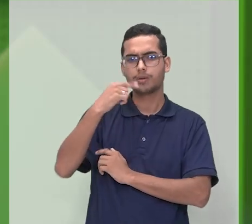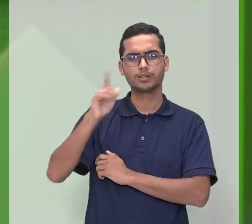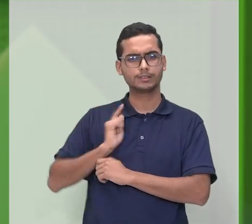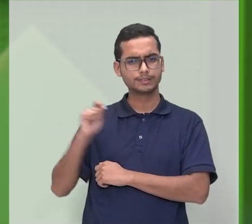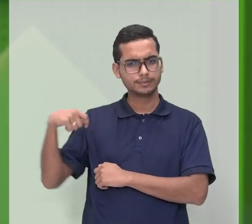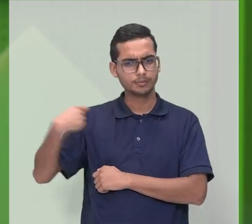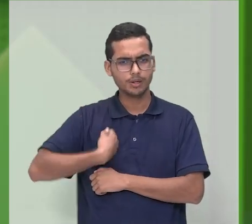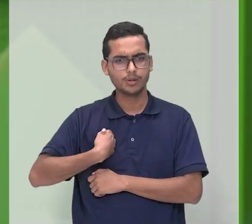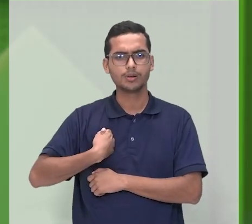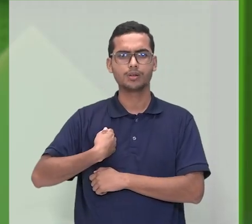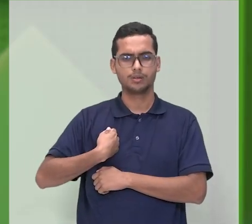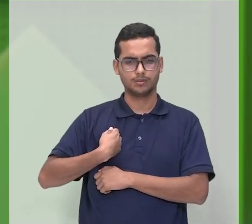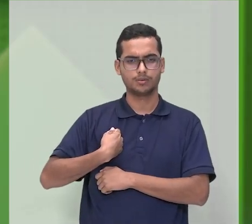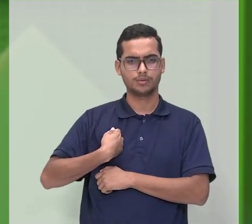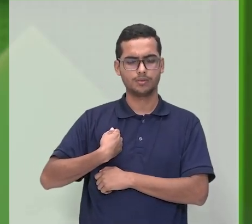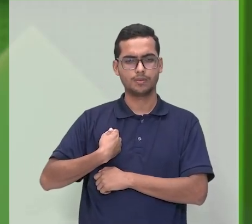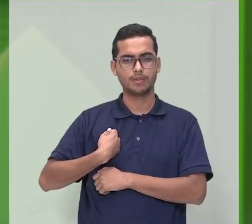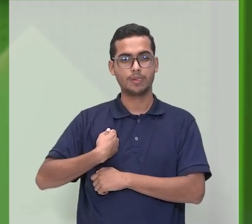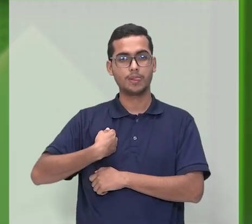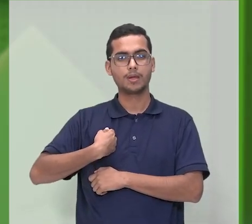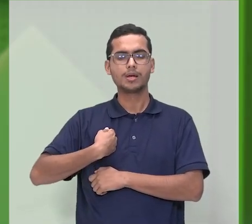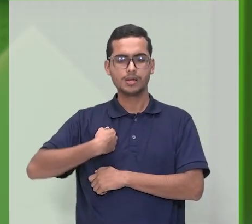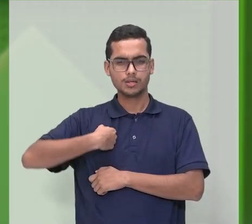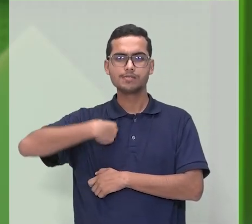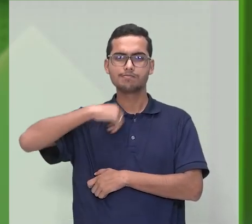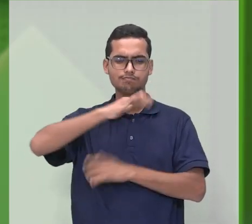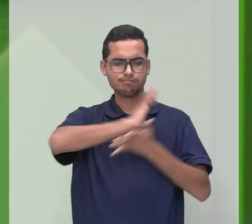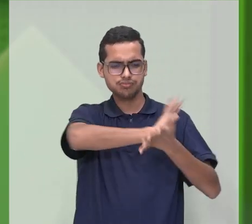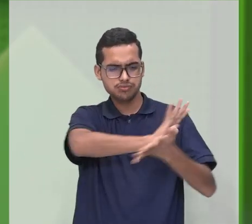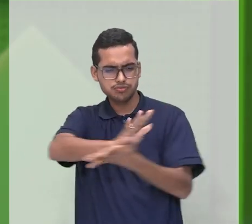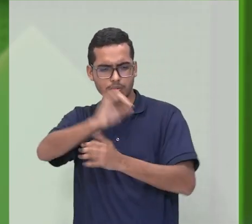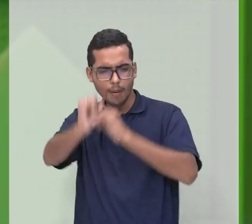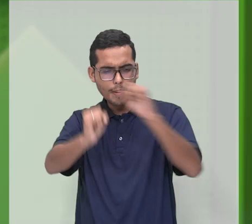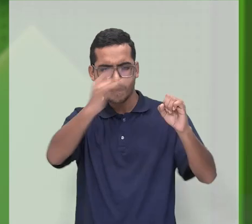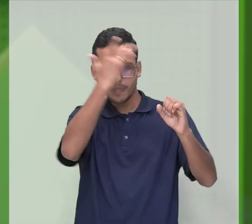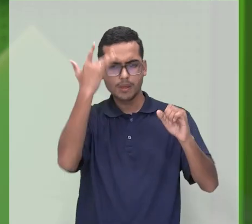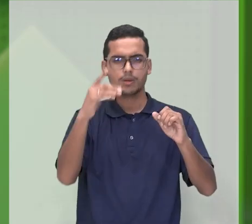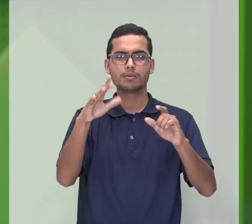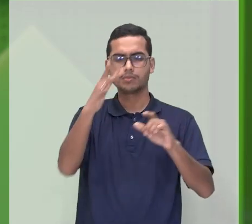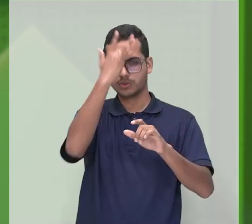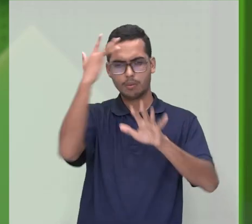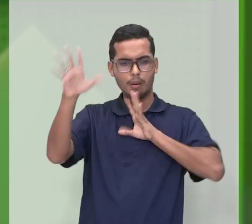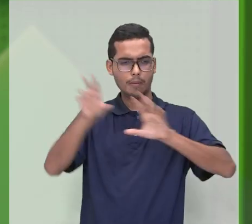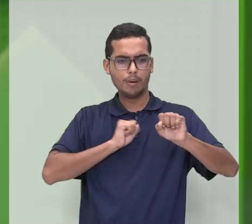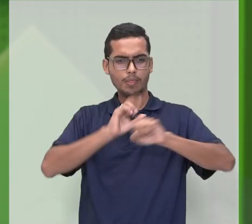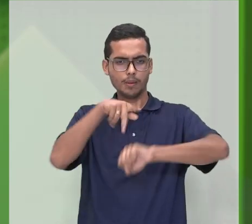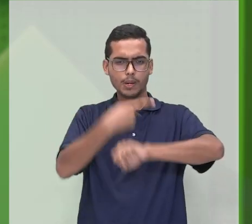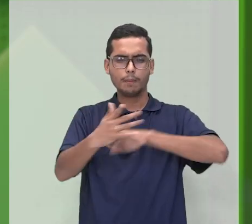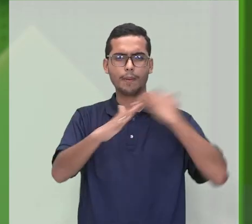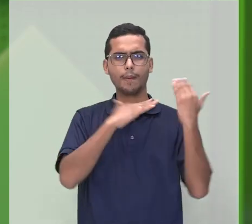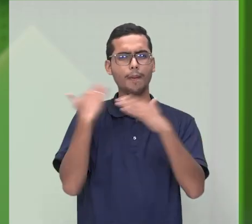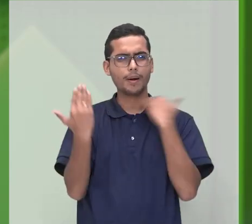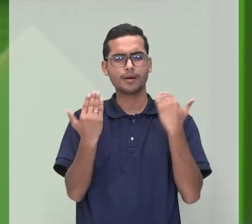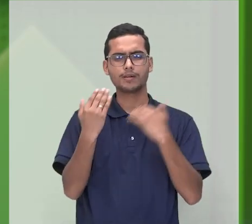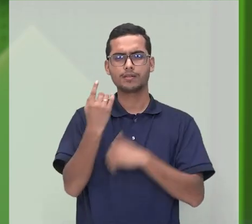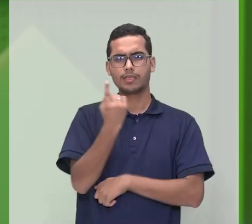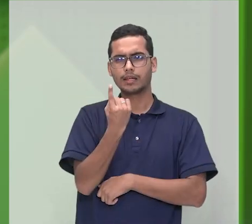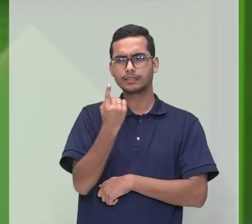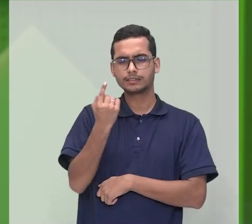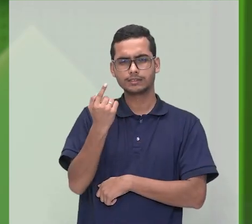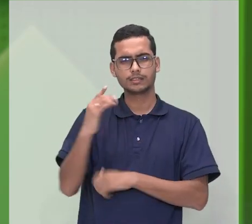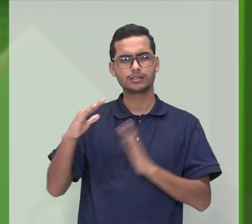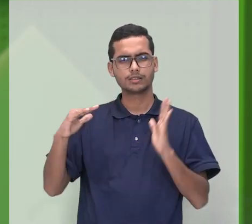a 100 milhões de pessoas. E a Covid-19, até hoje, só matou,